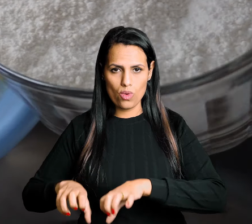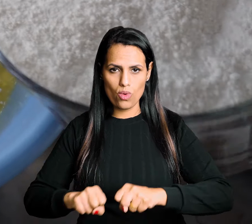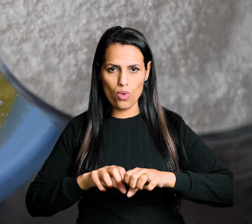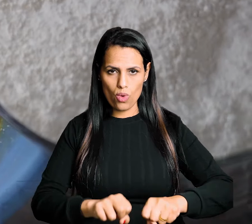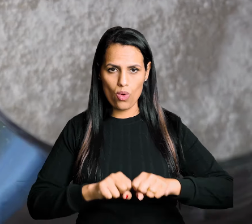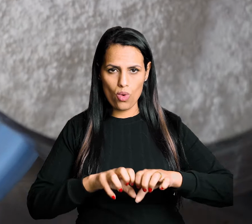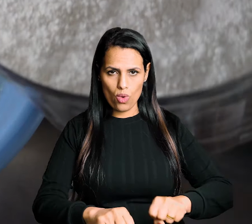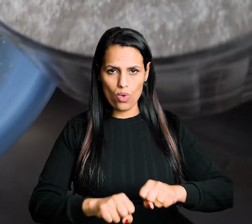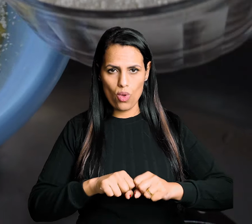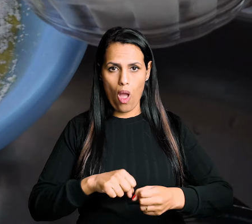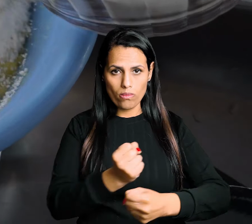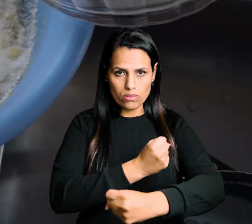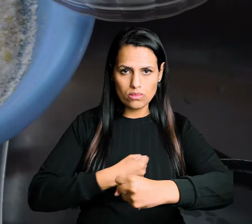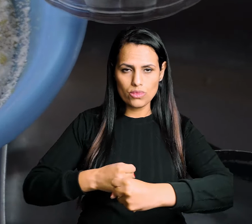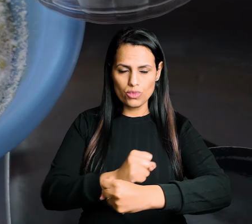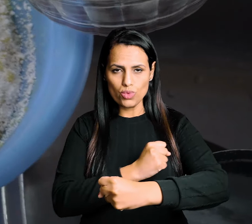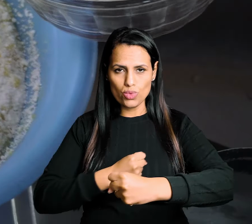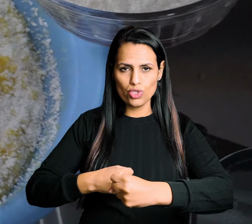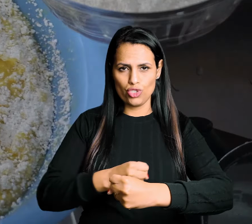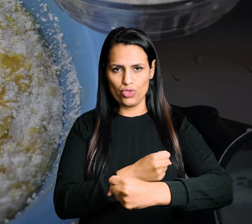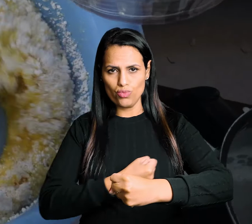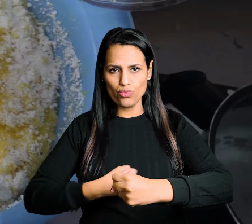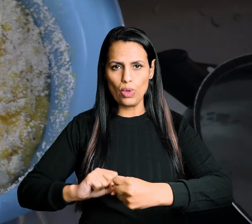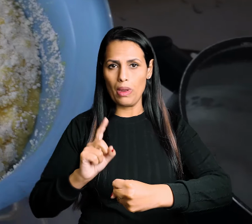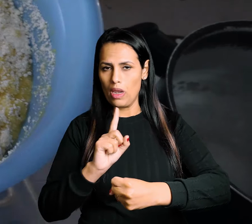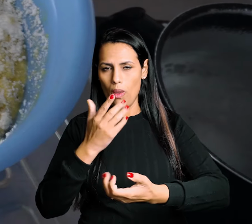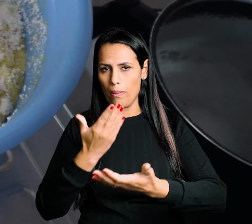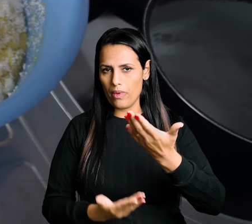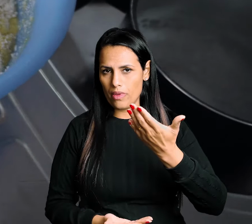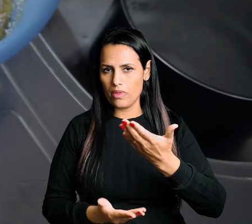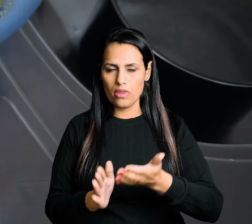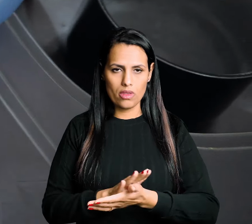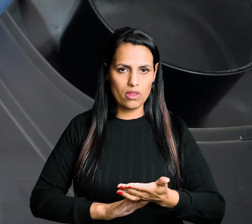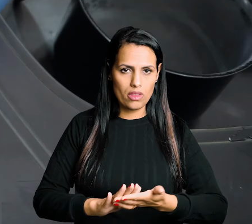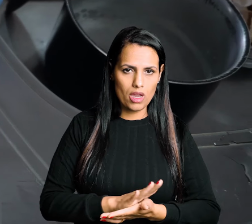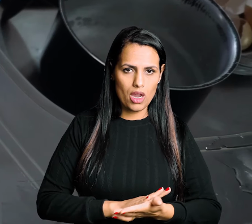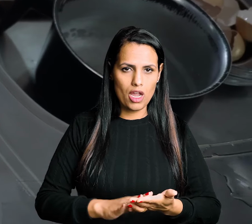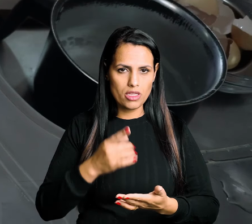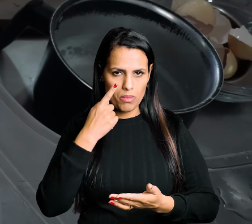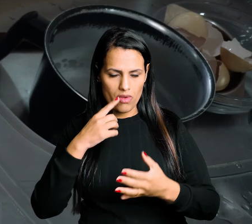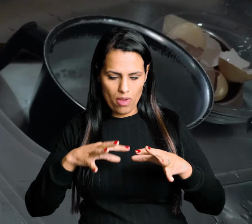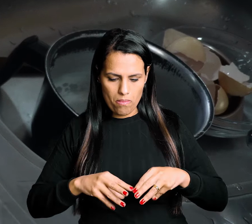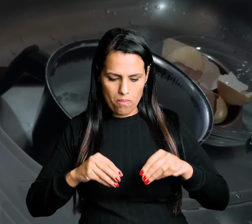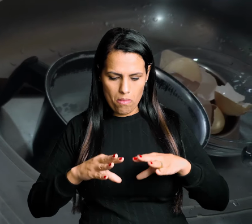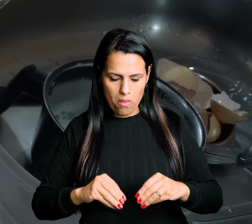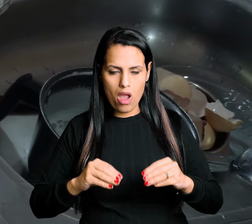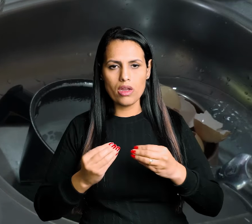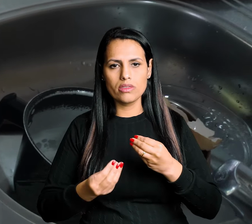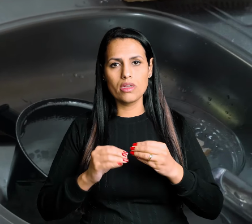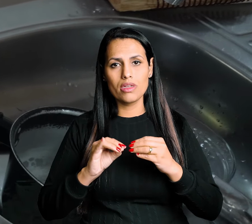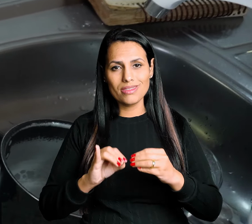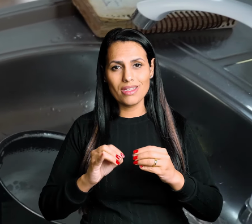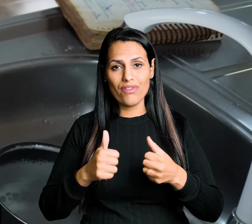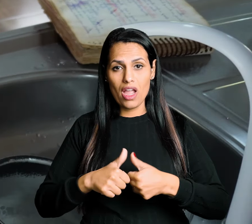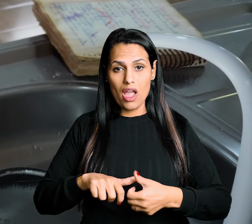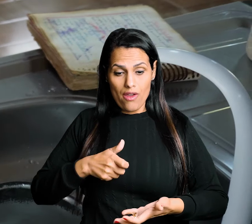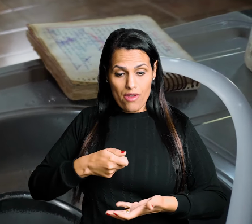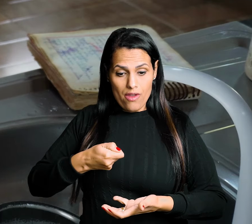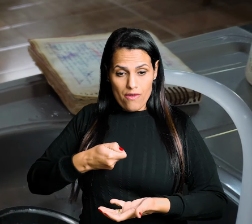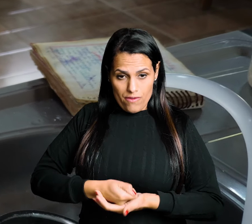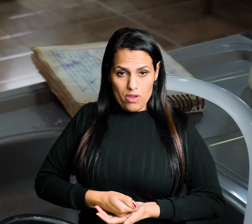Vou colocando e vou mexendo, para mim não perder, porque daí a gente vai vendo o ponto aqui da massa, até a massa ficar firme.